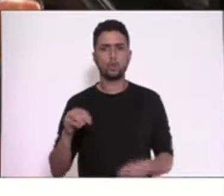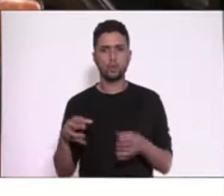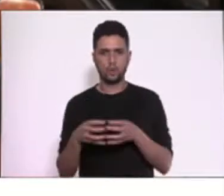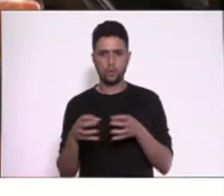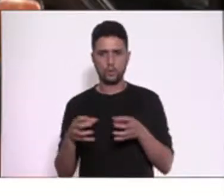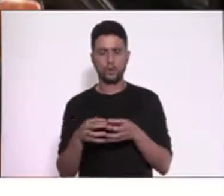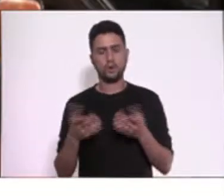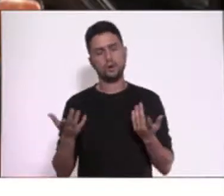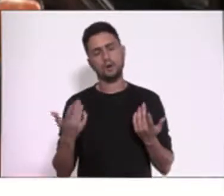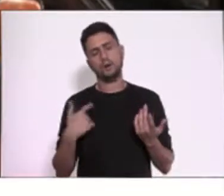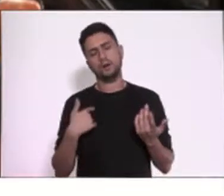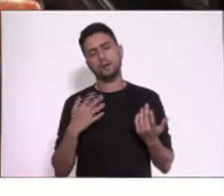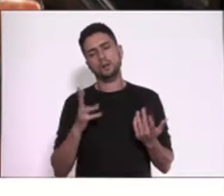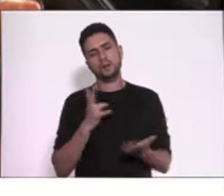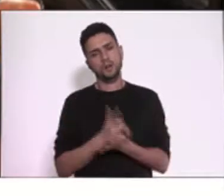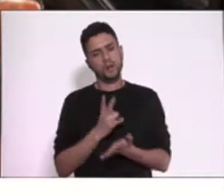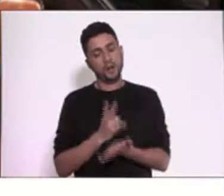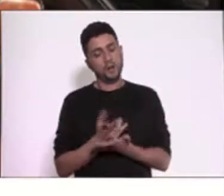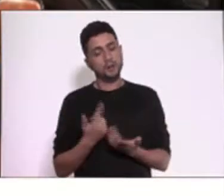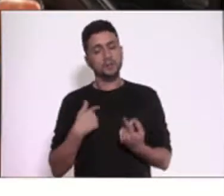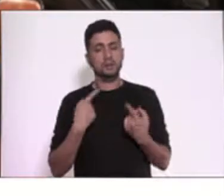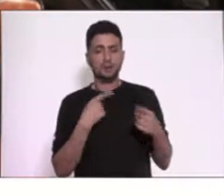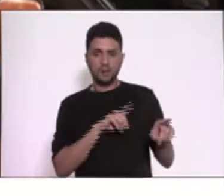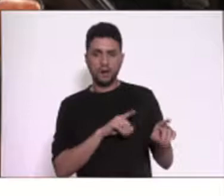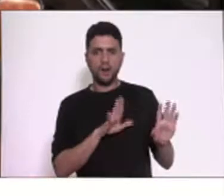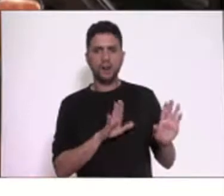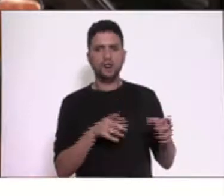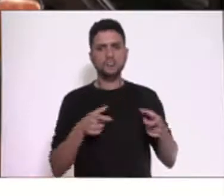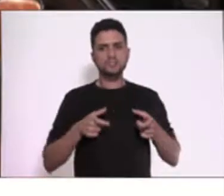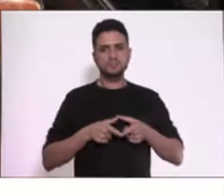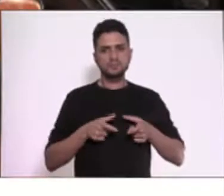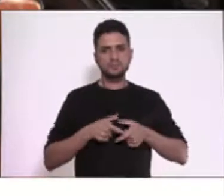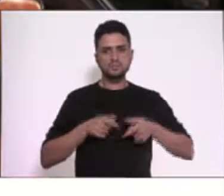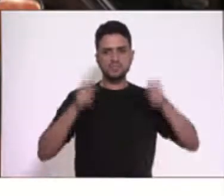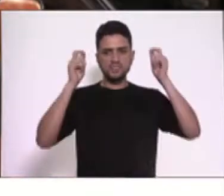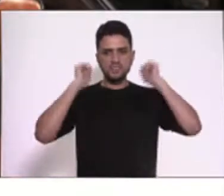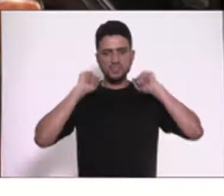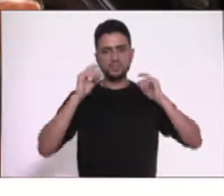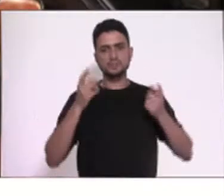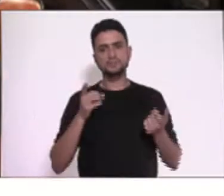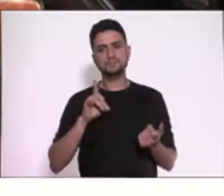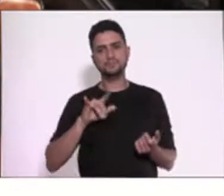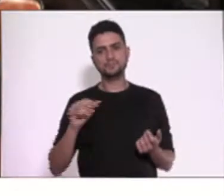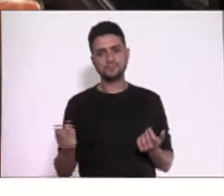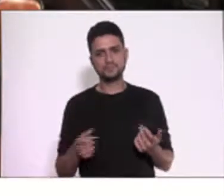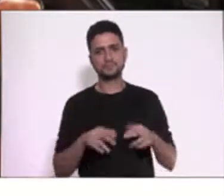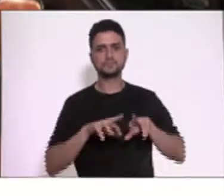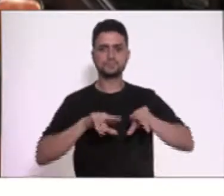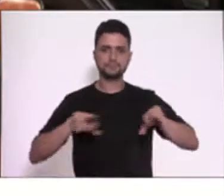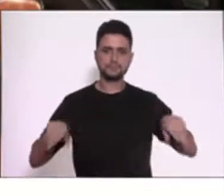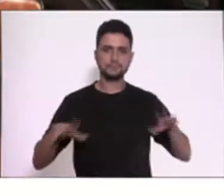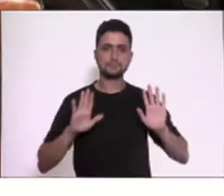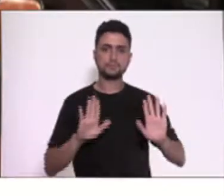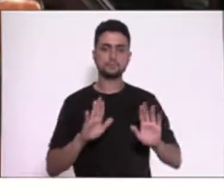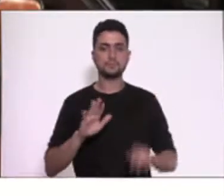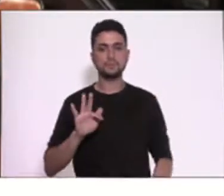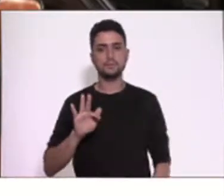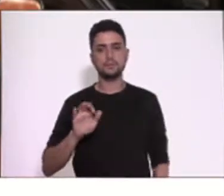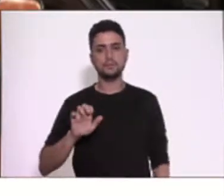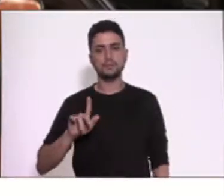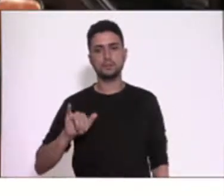dias, medalhas, etc. Mas por acaso esse projeto aqui do deputado Felipe Poubel veio a